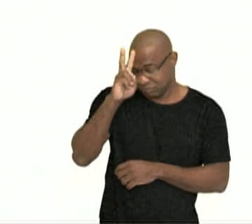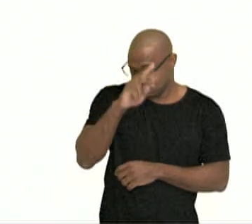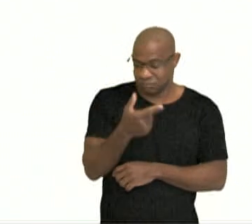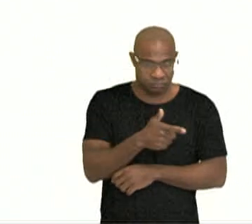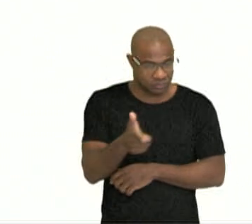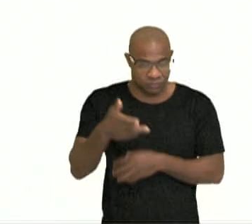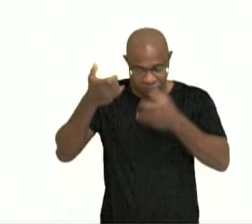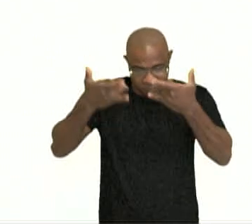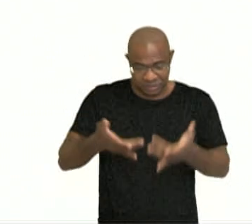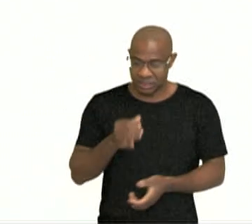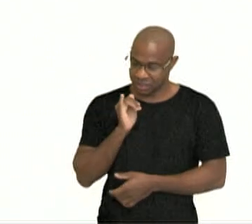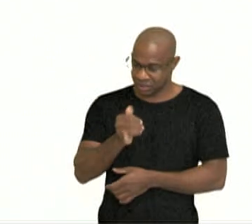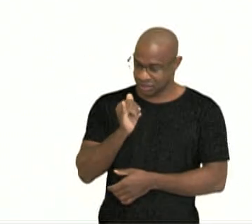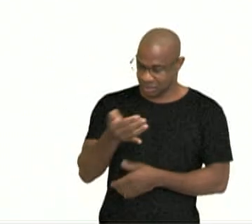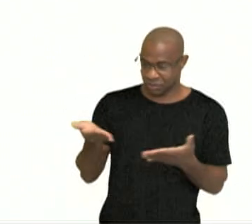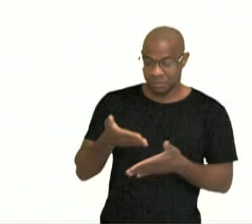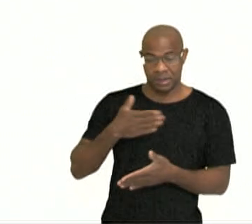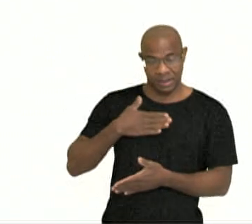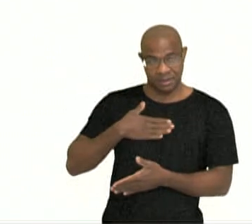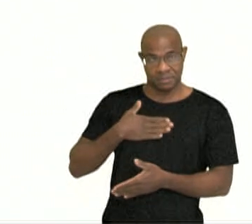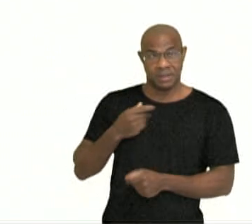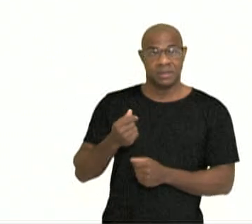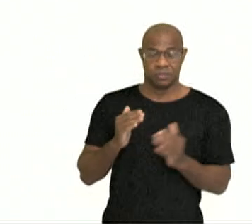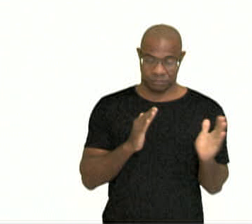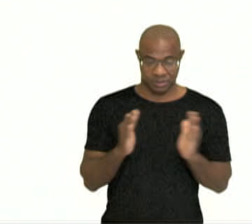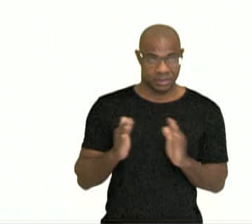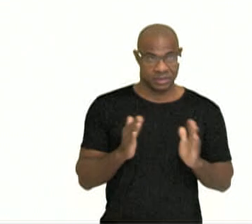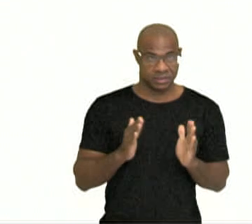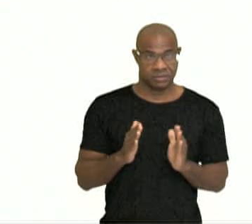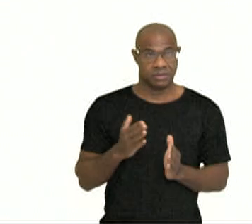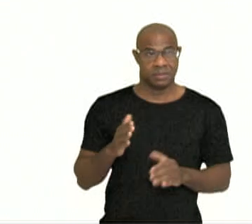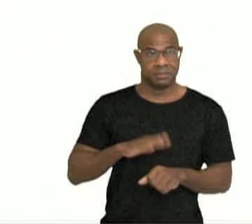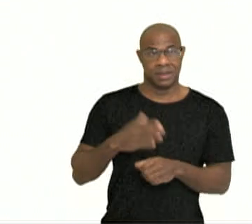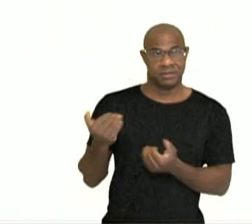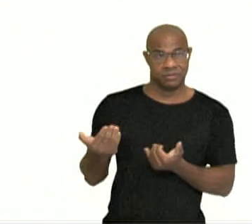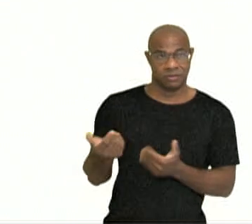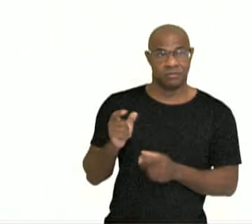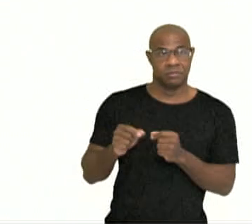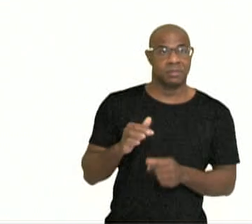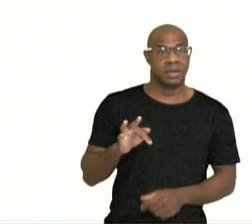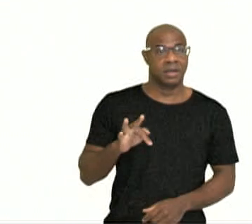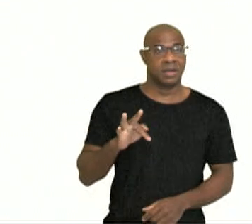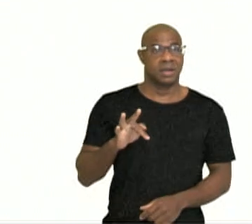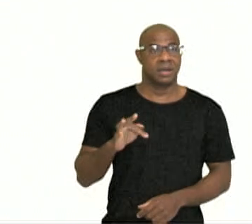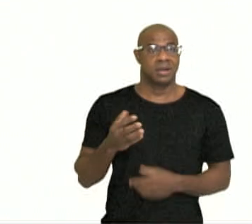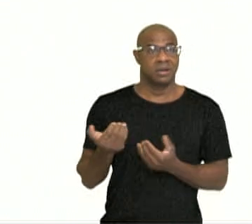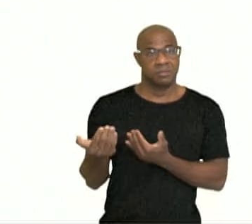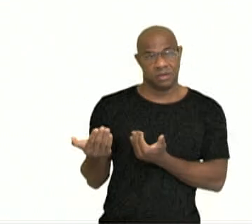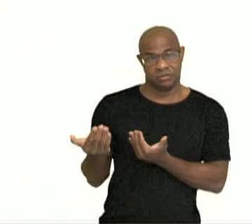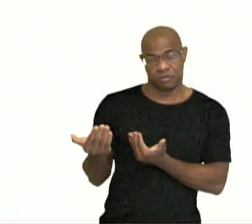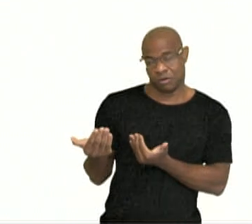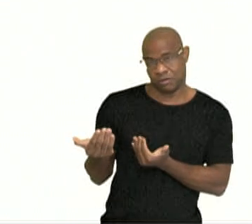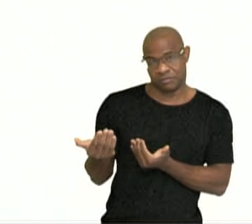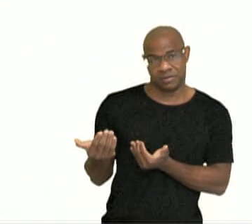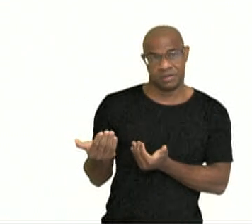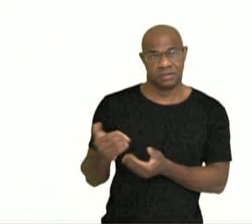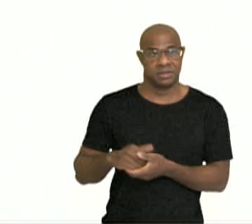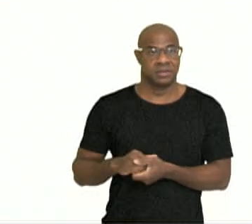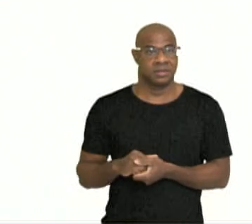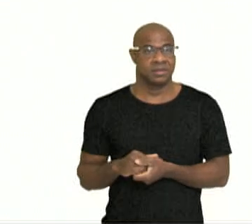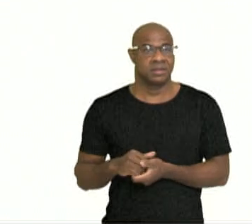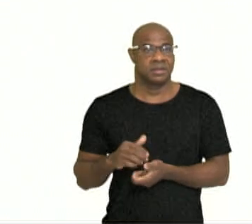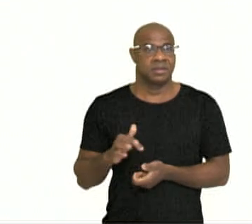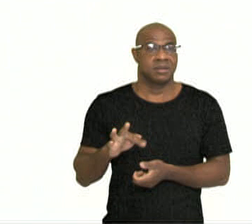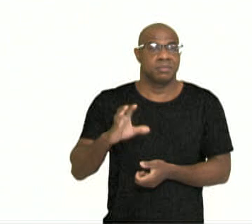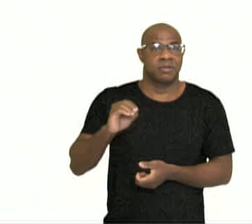eu vou contar, mas para mim, à época, uma jovem de 19 anos, né, uma jovem repórter de 19 anos, foi